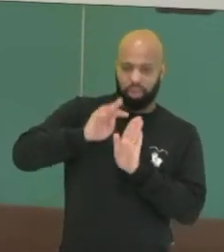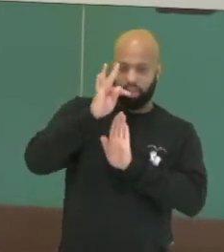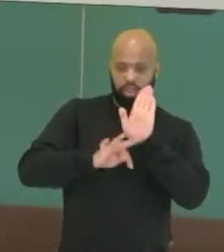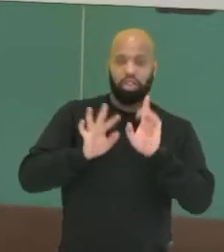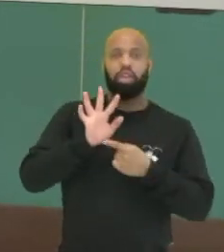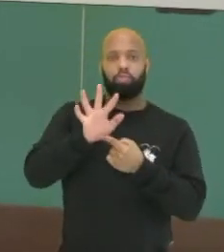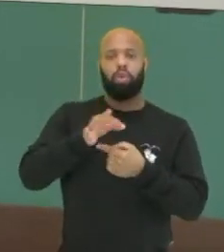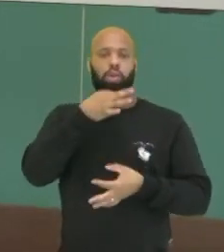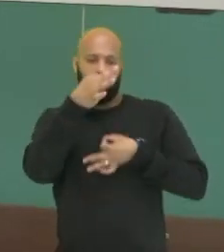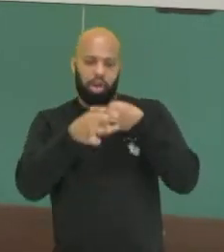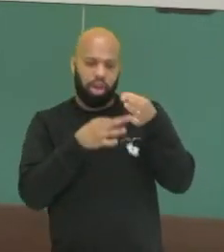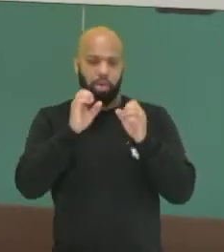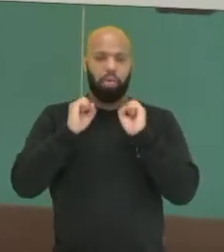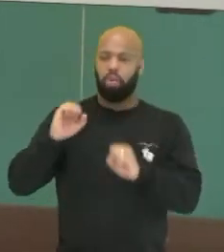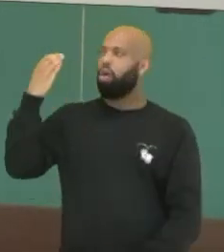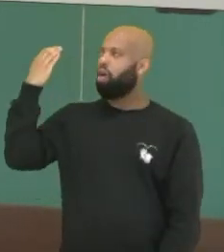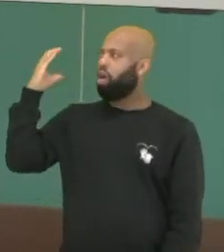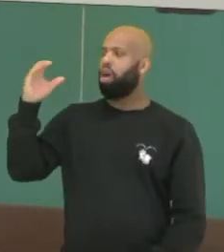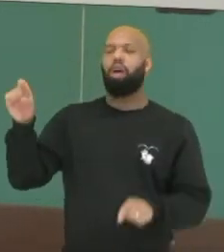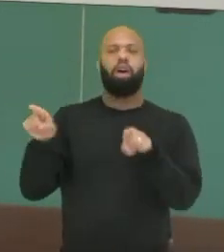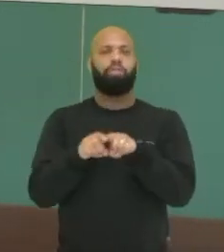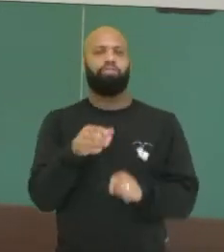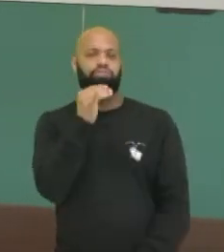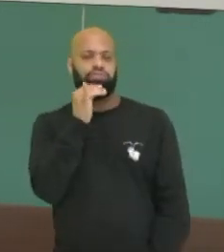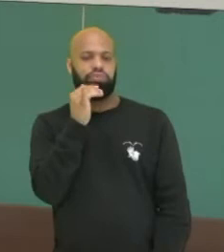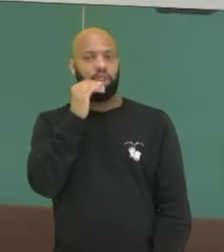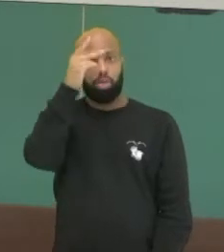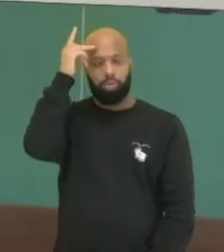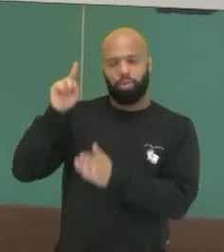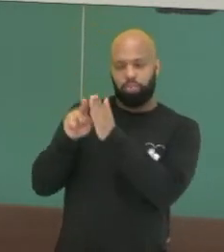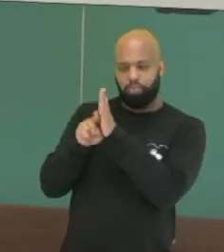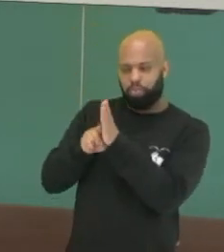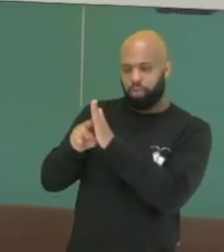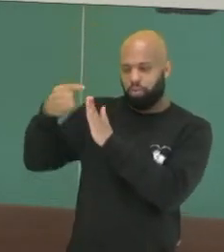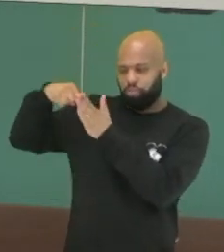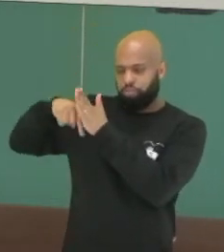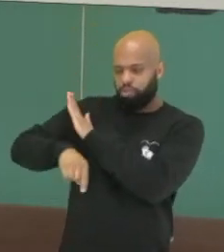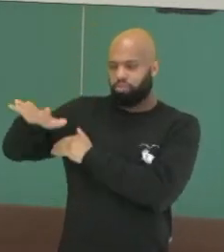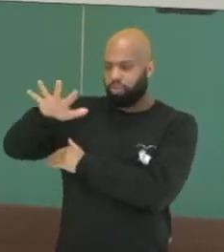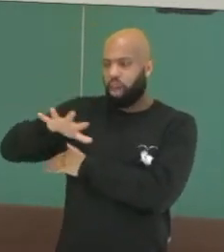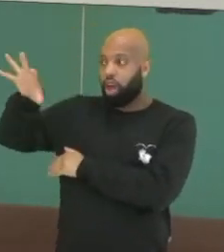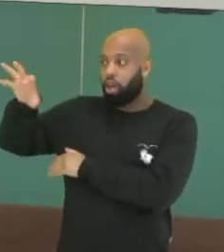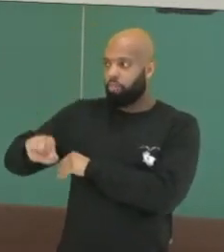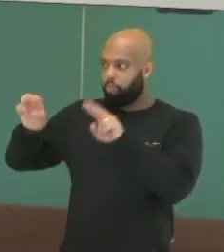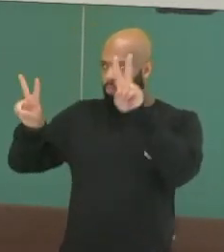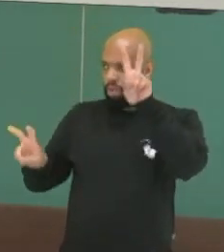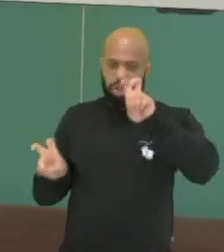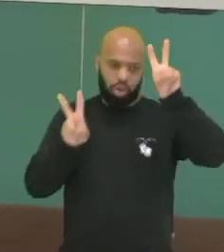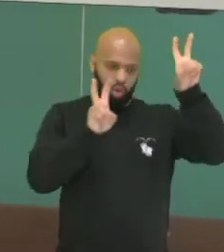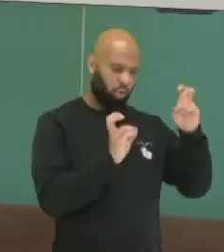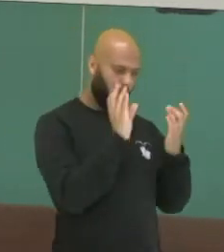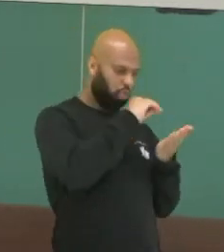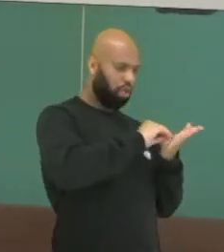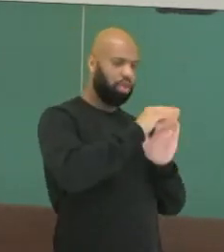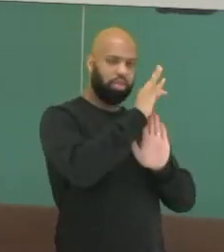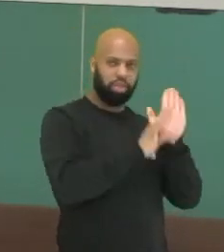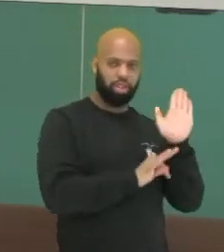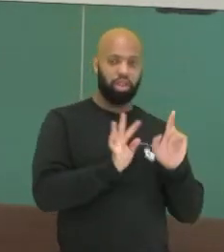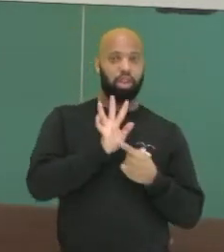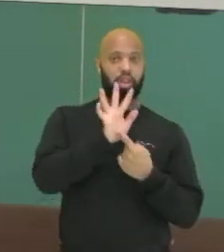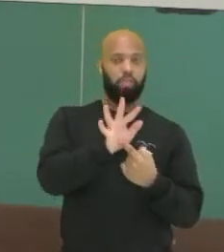ser científicos, exemplos de autoridade, tudo para convencer o leitor. Ele apresenta o argumento